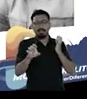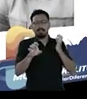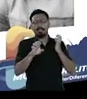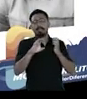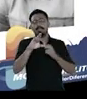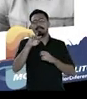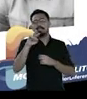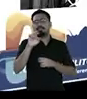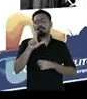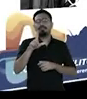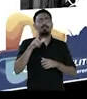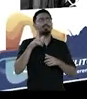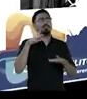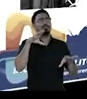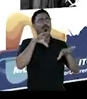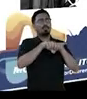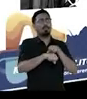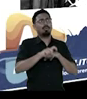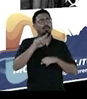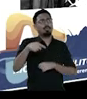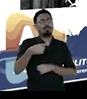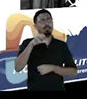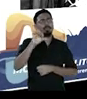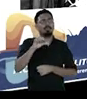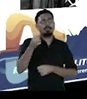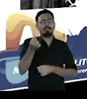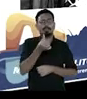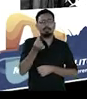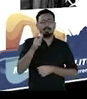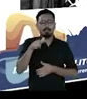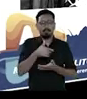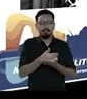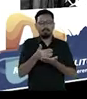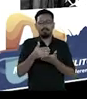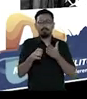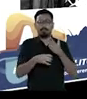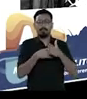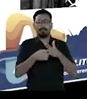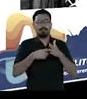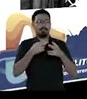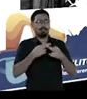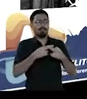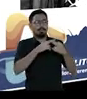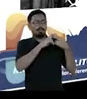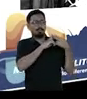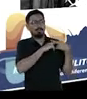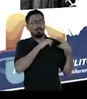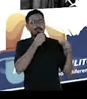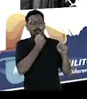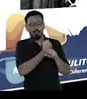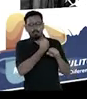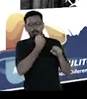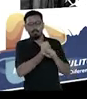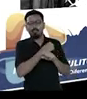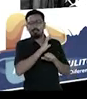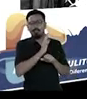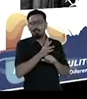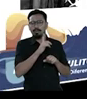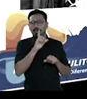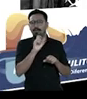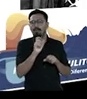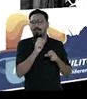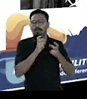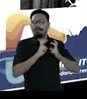1966, iniciou a carreira na empresa Rodominas S.A., sendo responsável por diversas obras ferroviárias